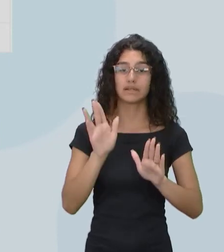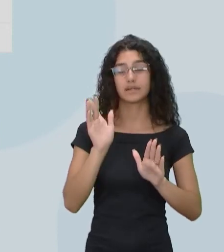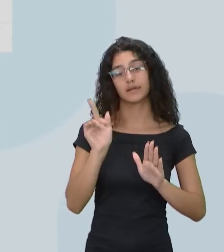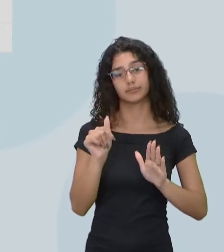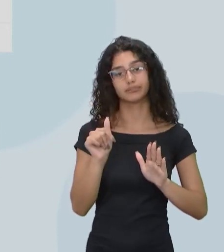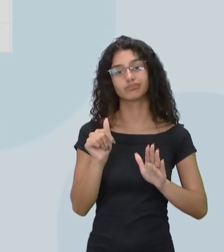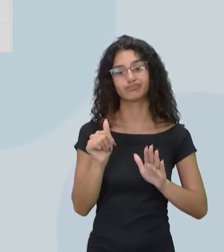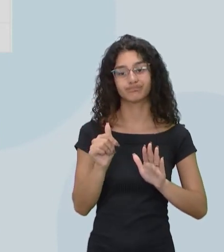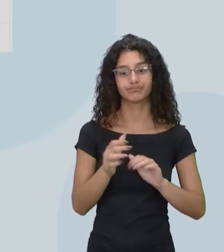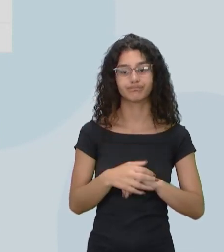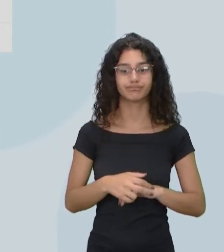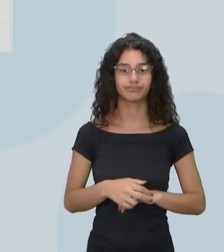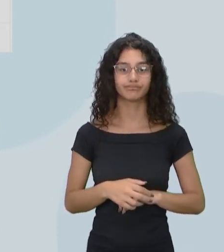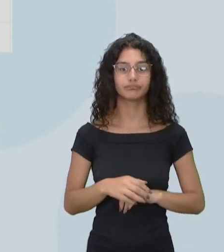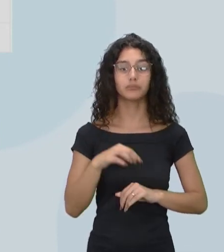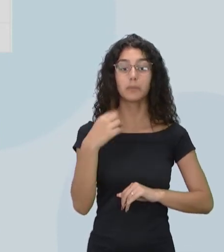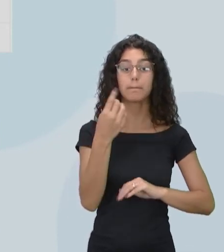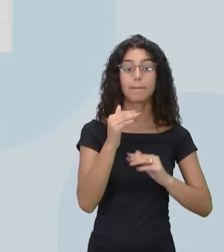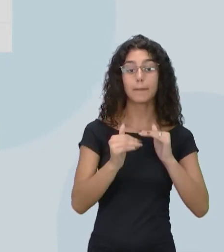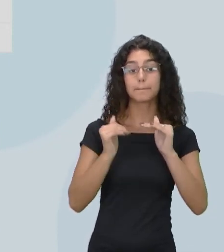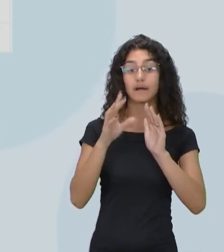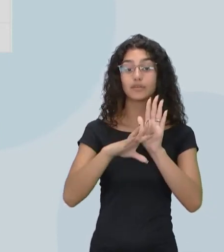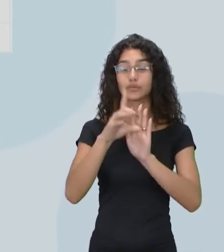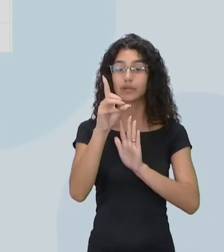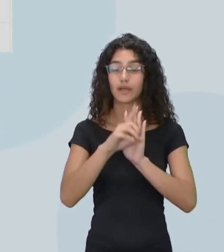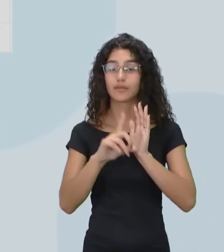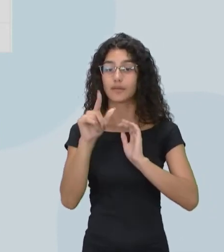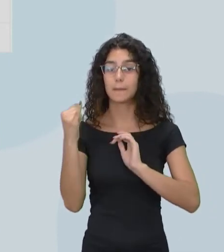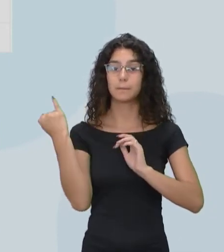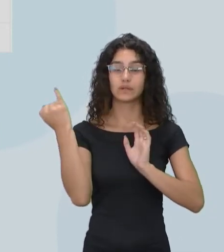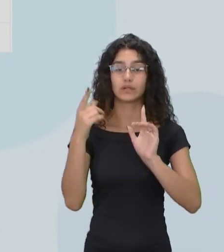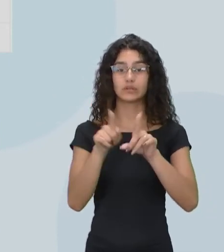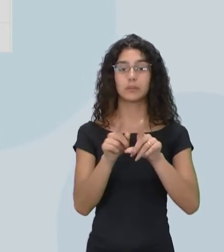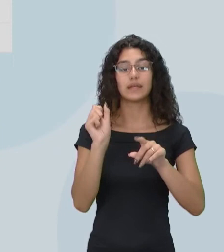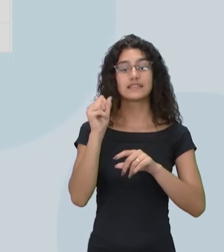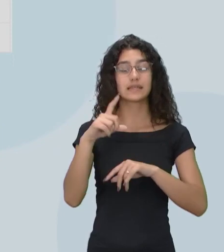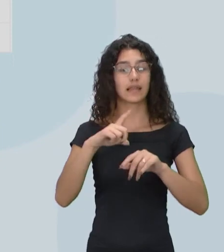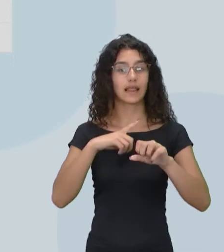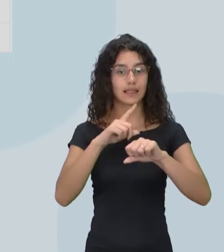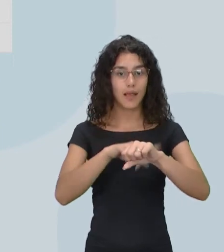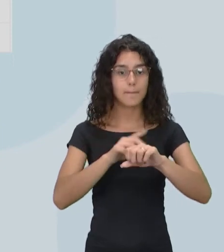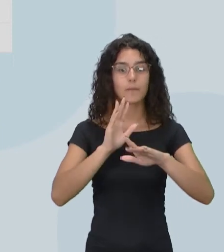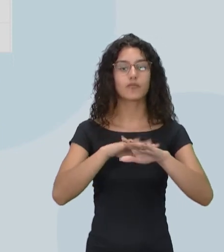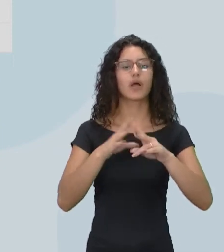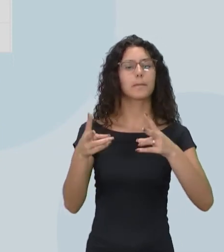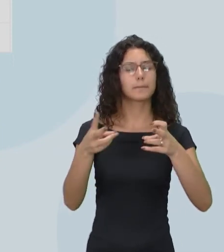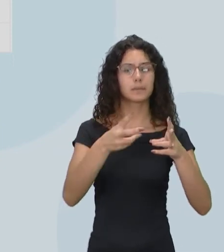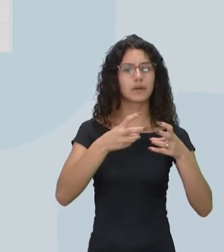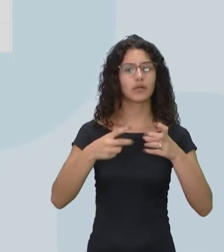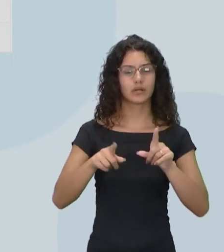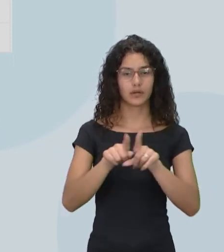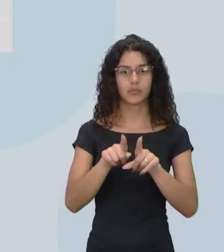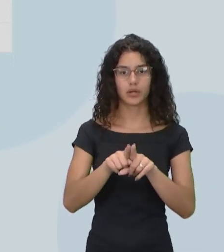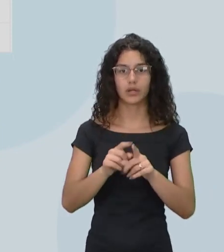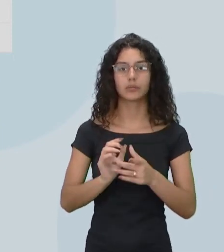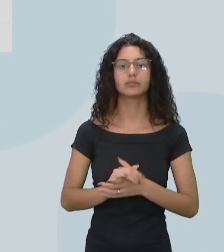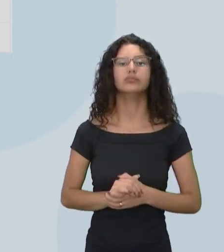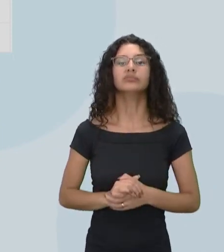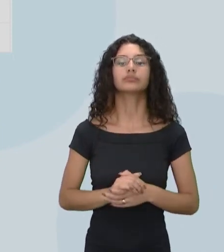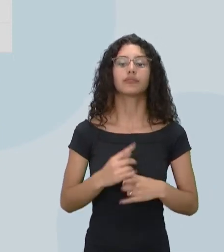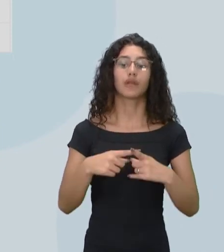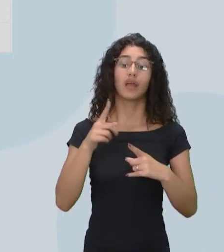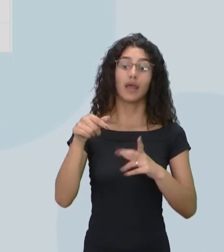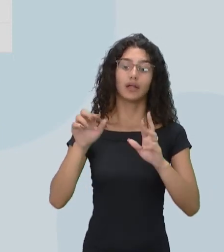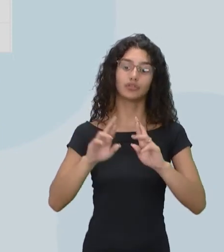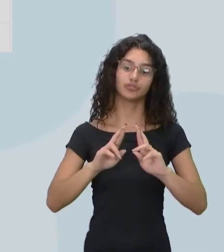aquilo, a gente passa esses dados e é importante também que, se vocês tiverem um tempo, façam essa análise, porque é